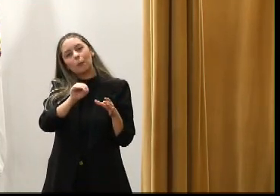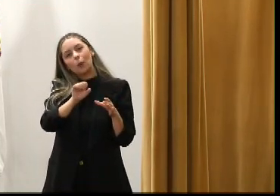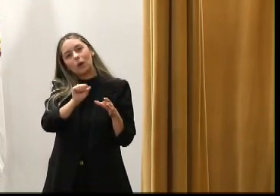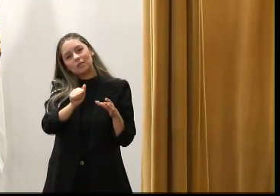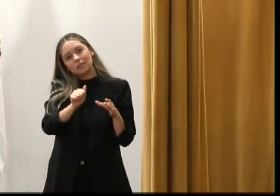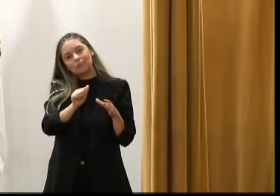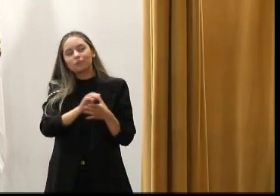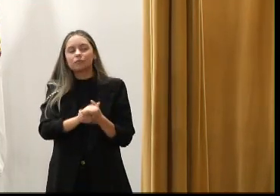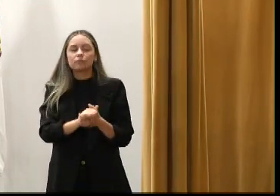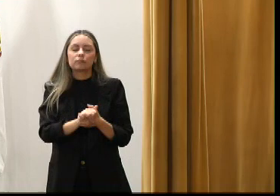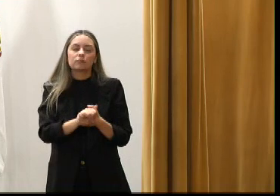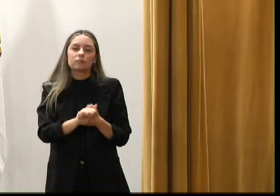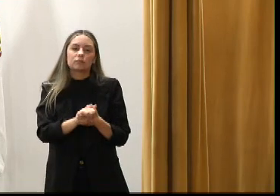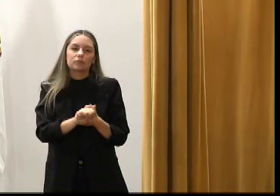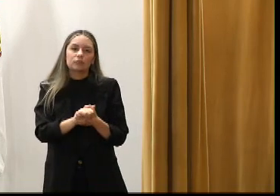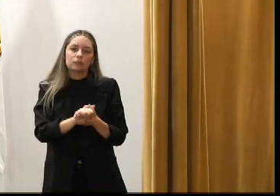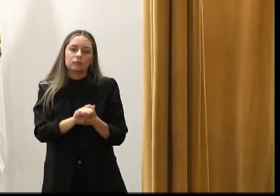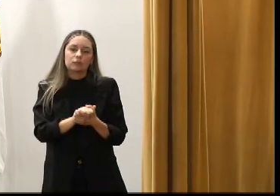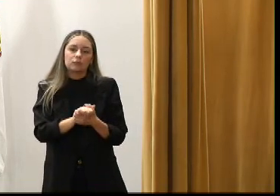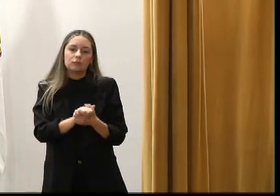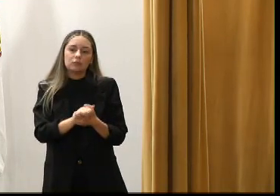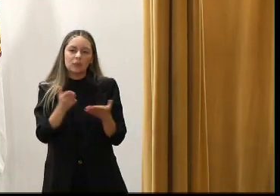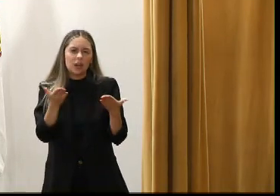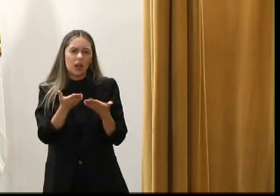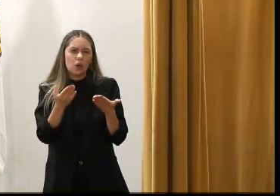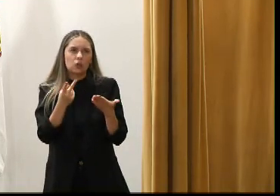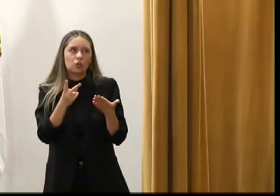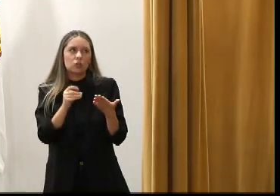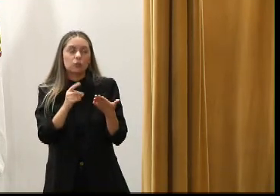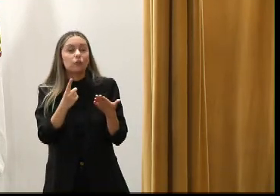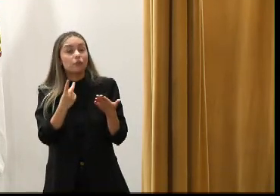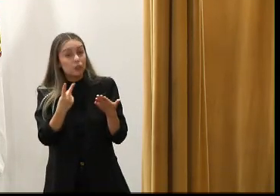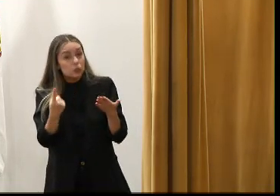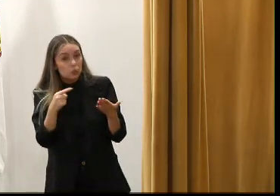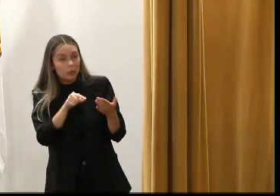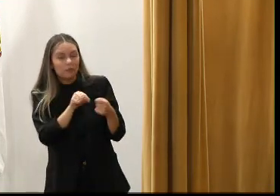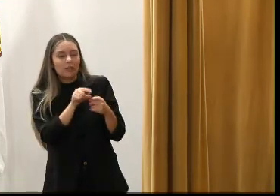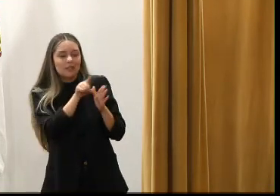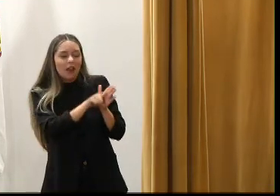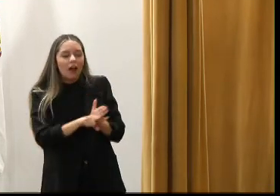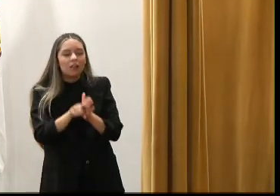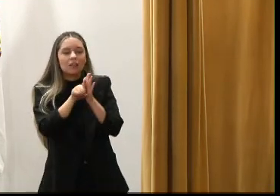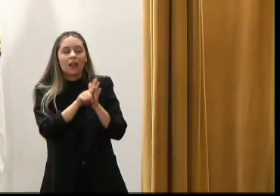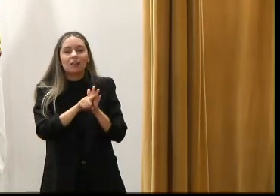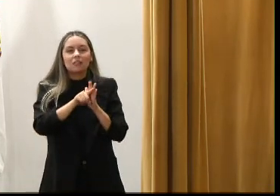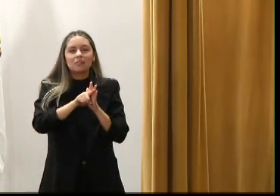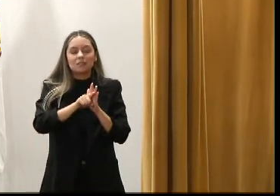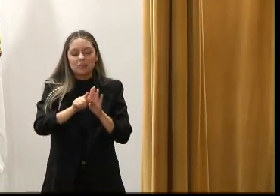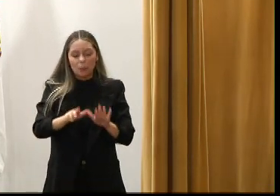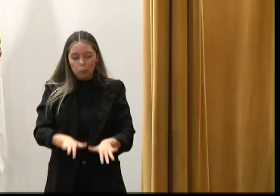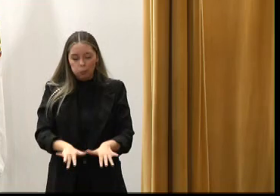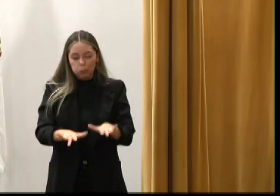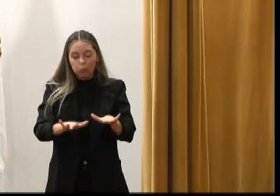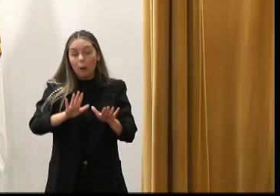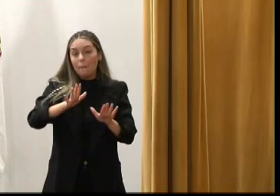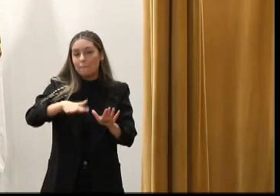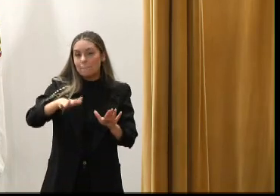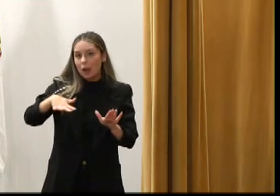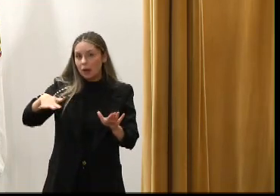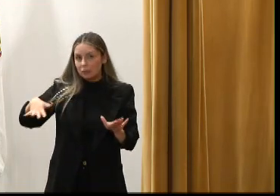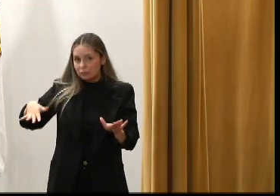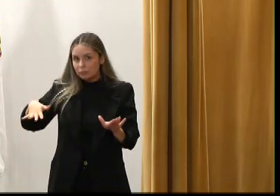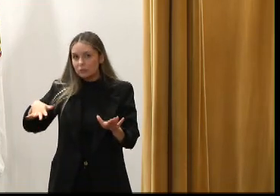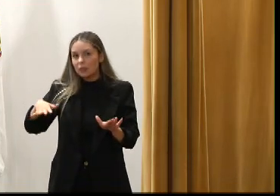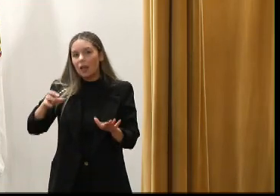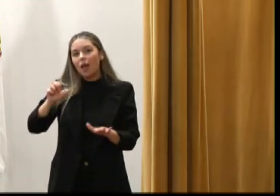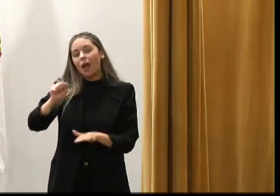SECO da URGS, agora de 2021, ele fez análise do nível do mar na região aqui, ó,